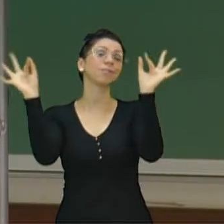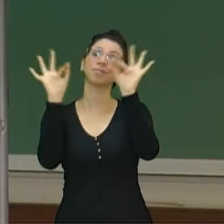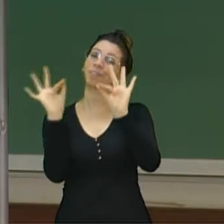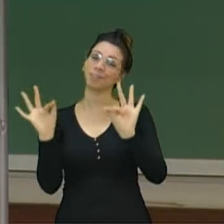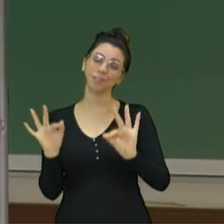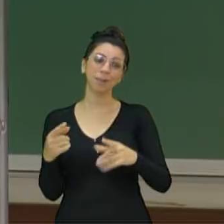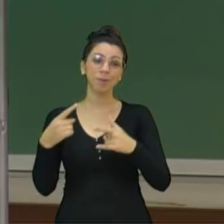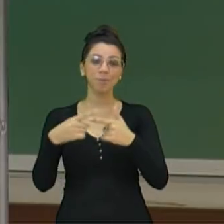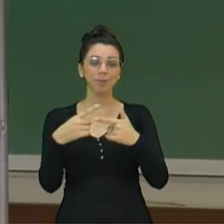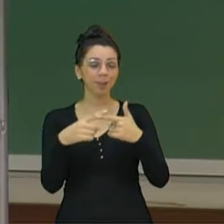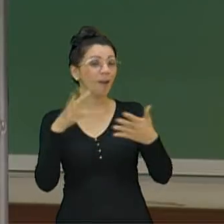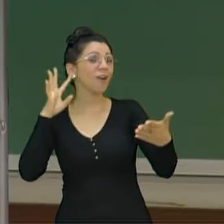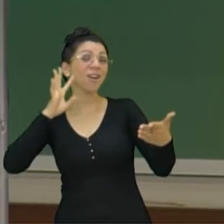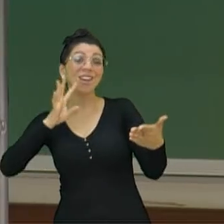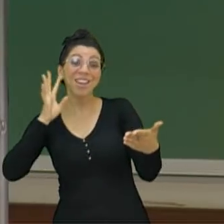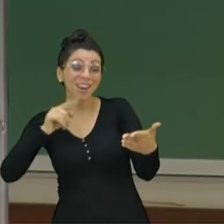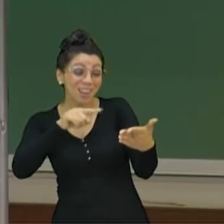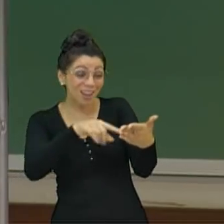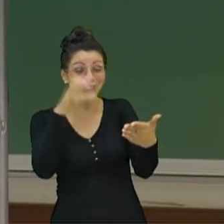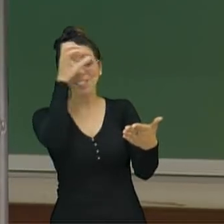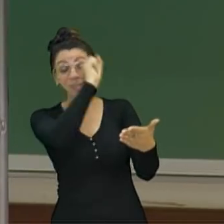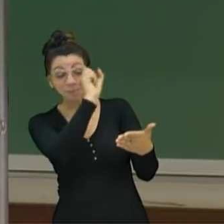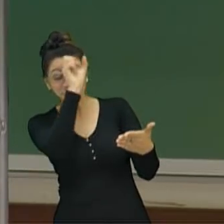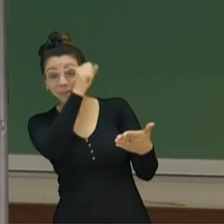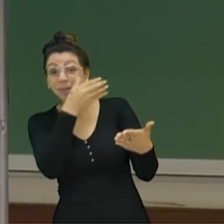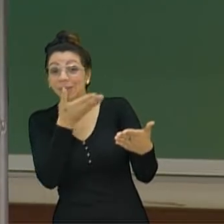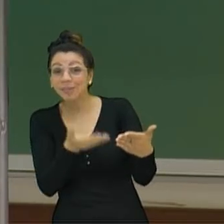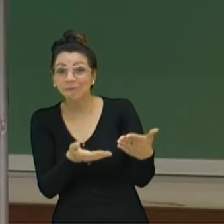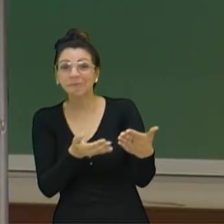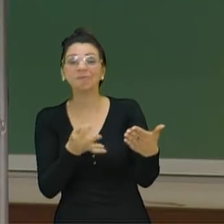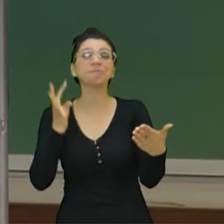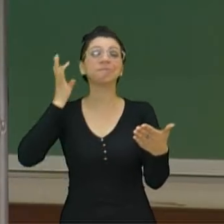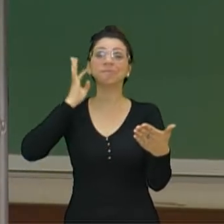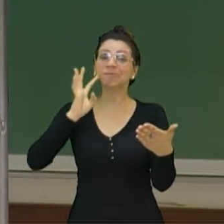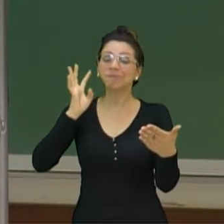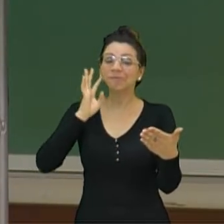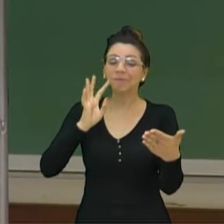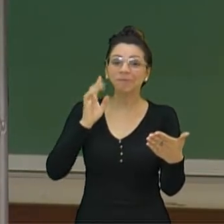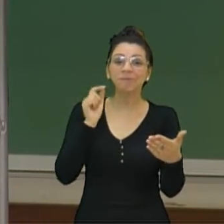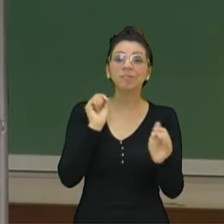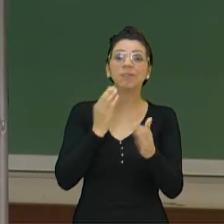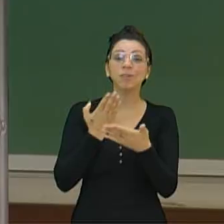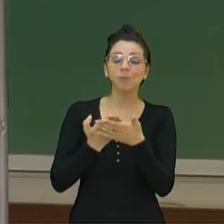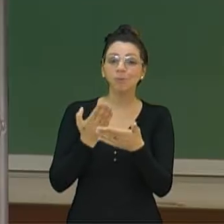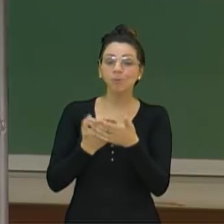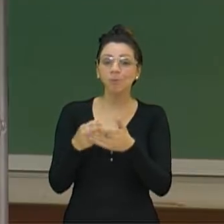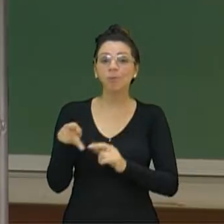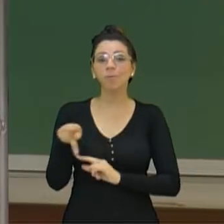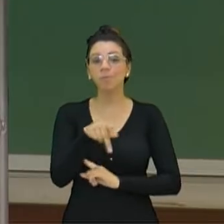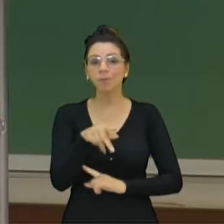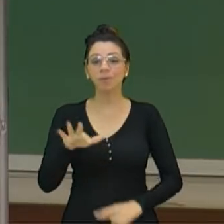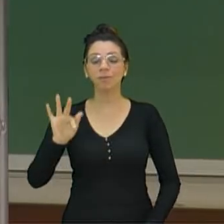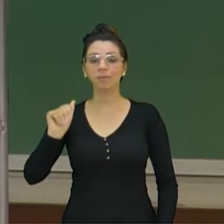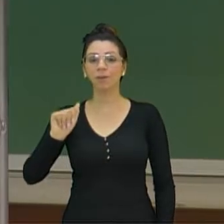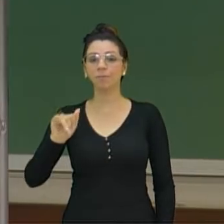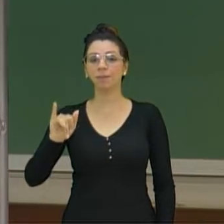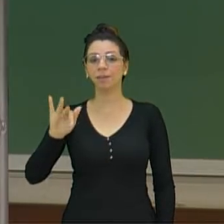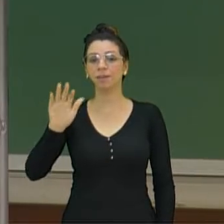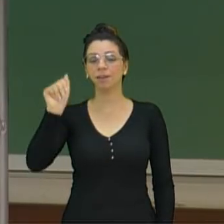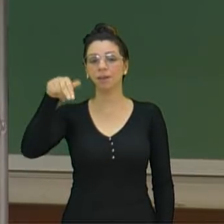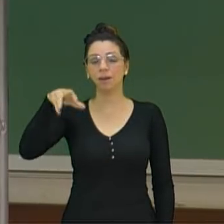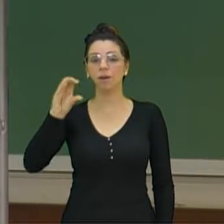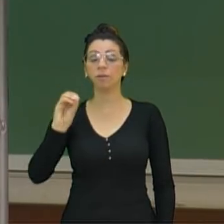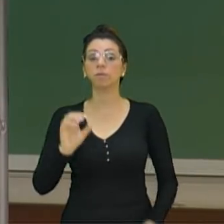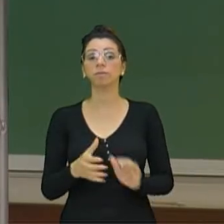felizes. Olha que legal você aprendeu isso. Nossa, olha que legal você viu isso com o professor Fabiano. E a partir desses relatos,